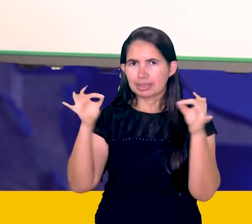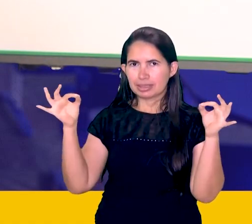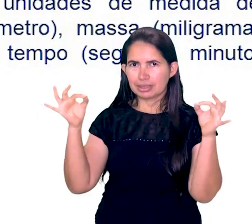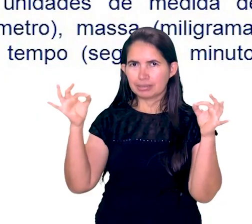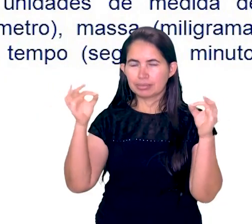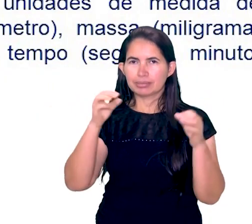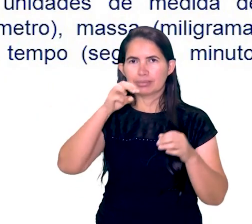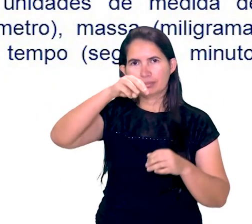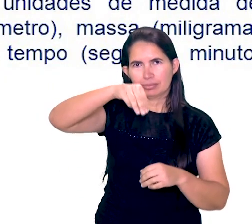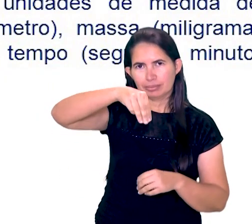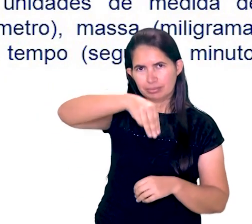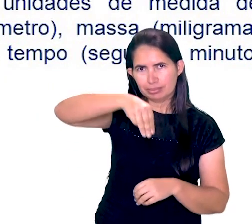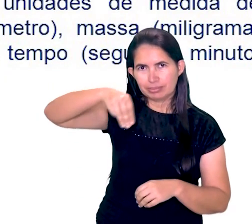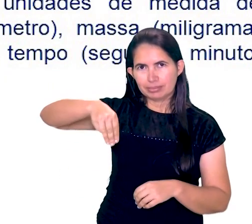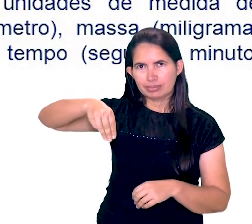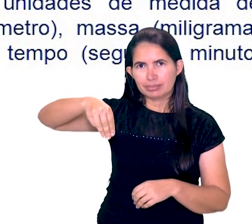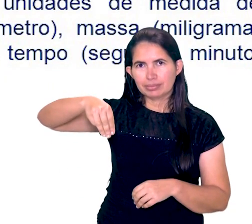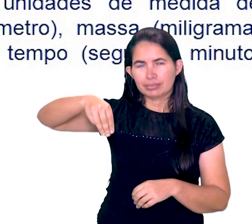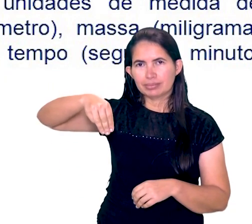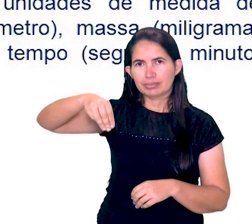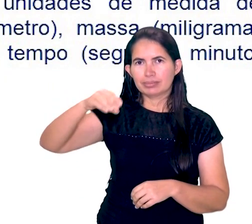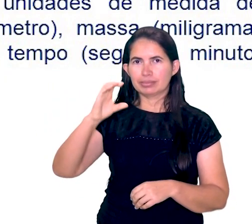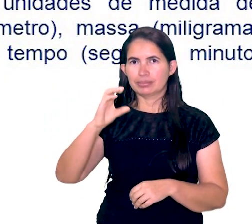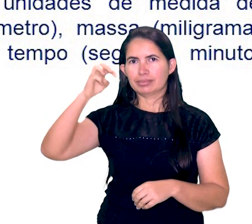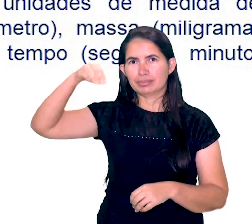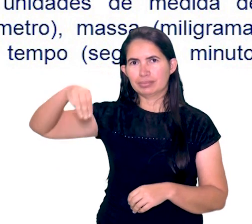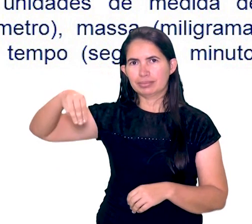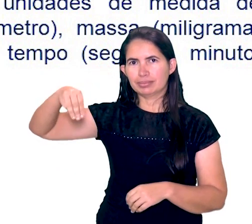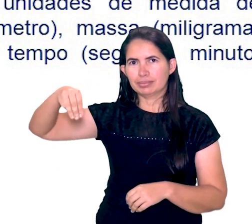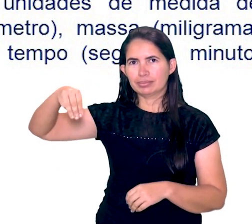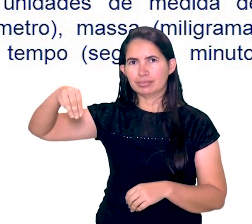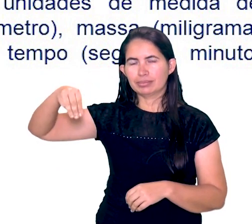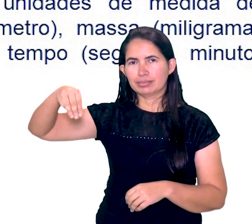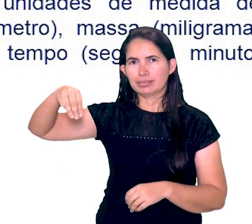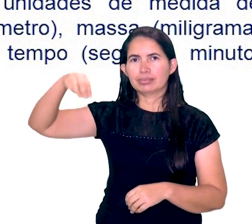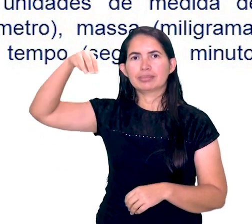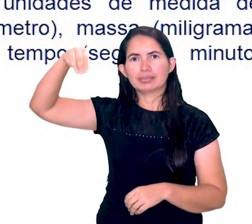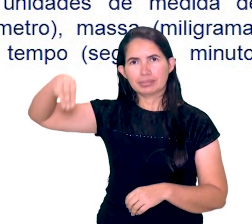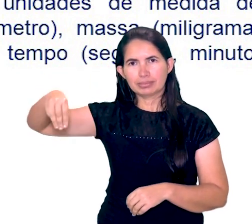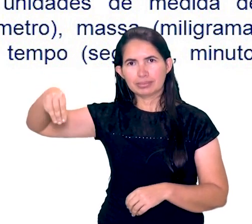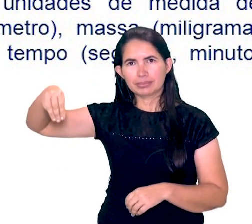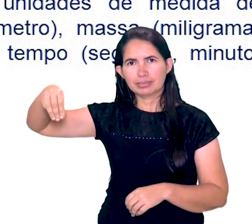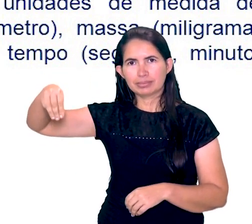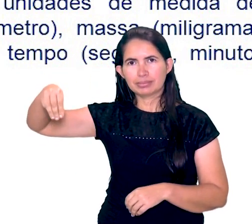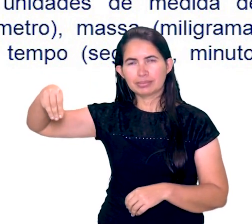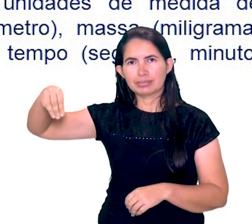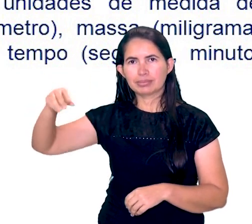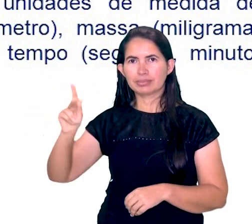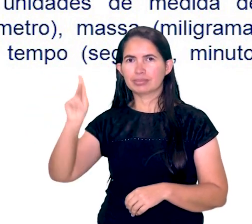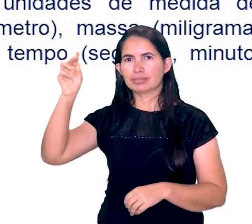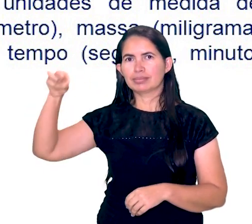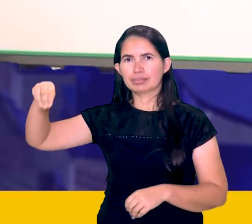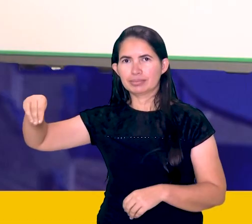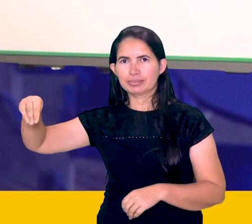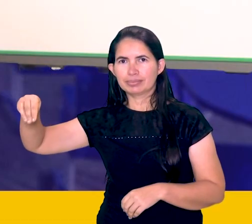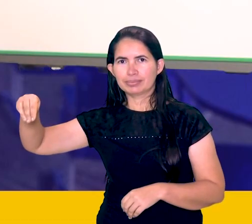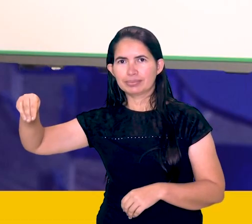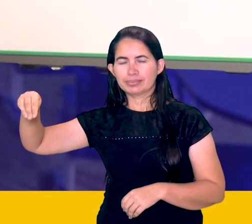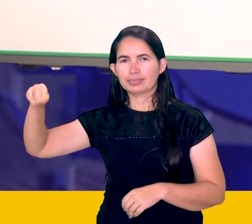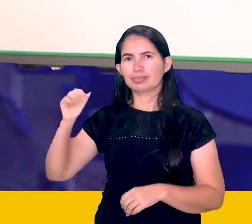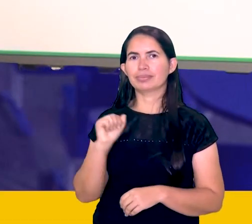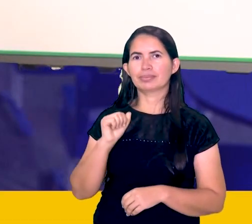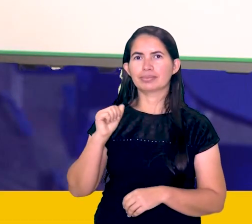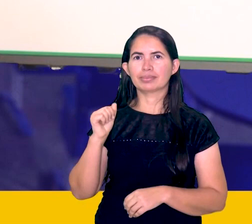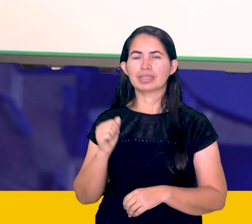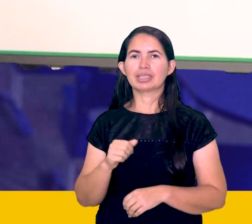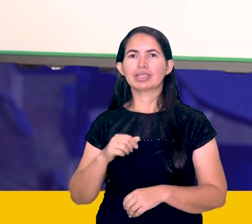Seriam o milímetro, o centímetro, metro e o quilômetro. Vamos